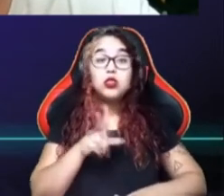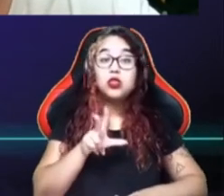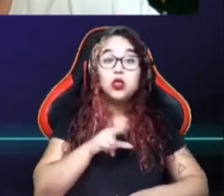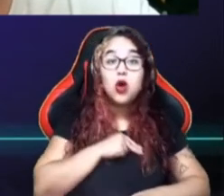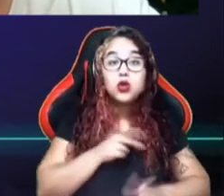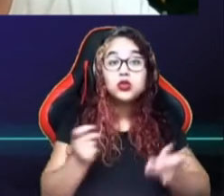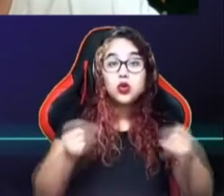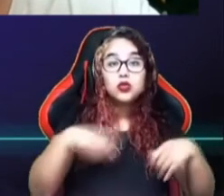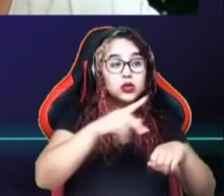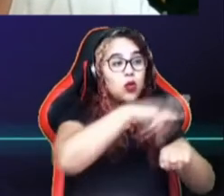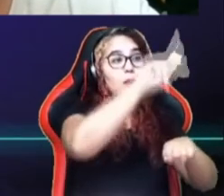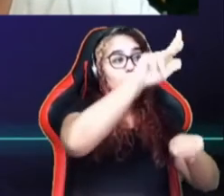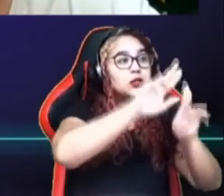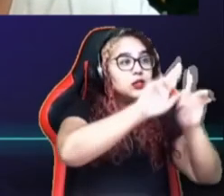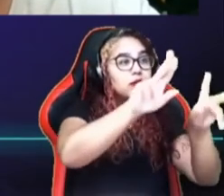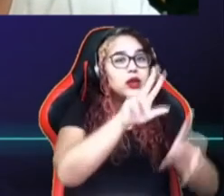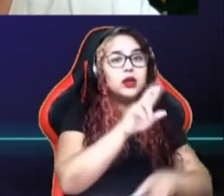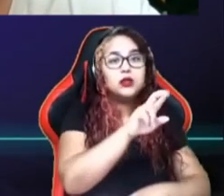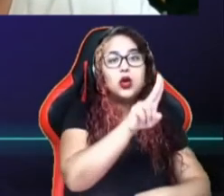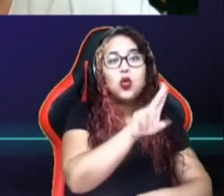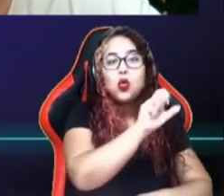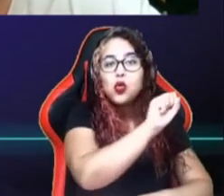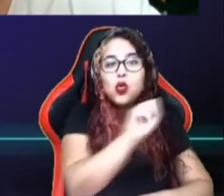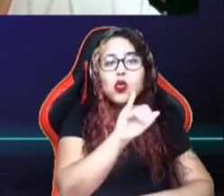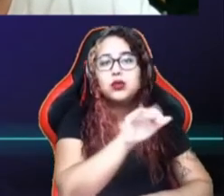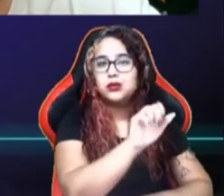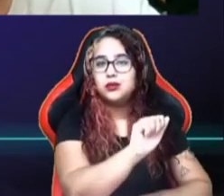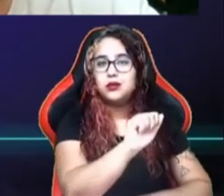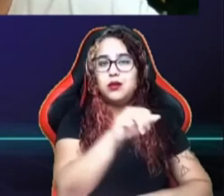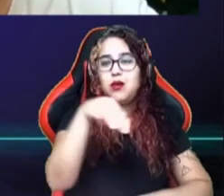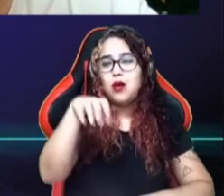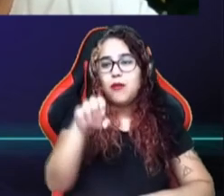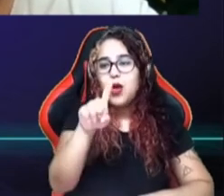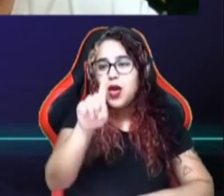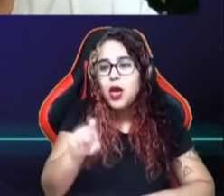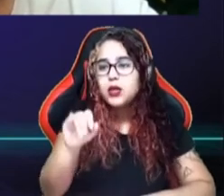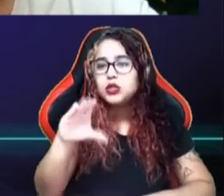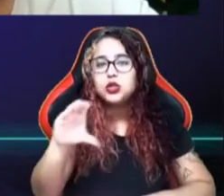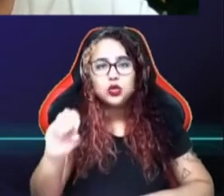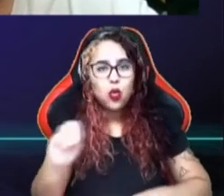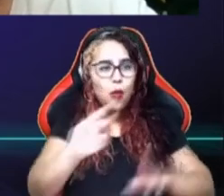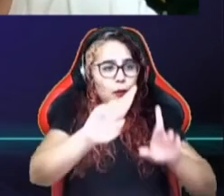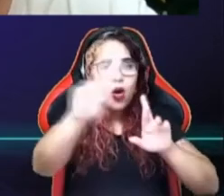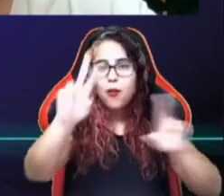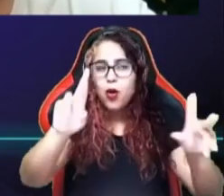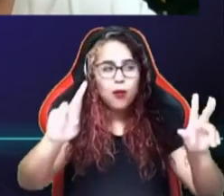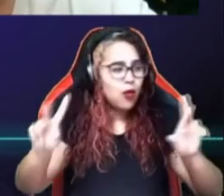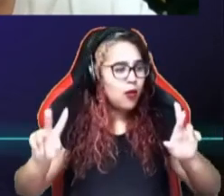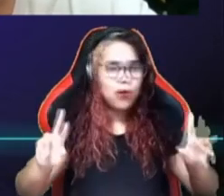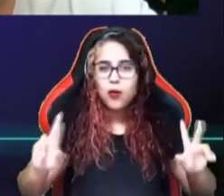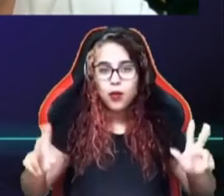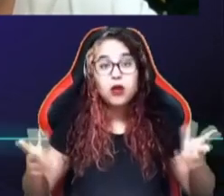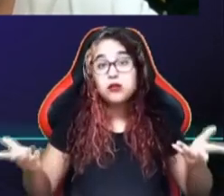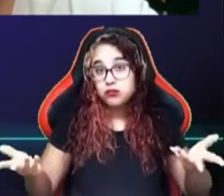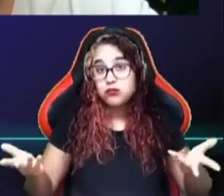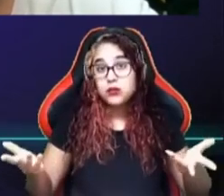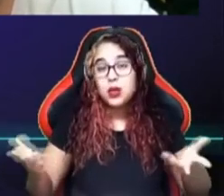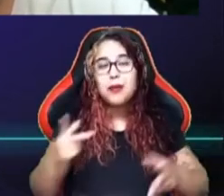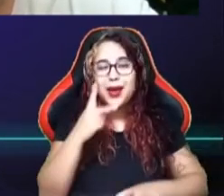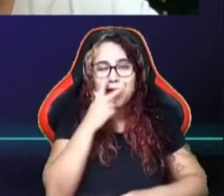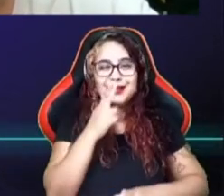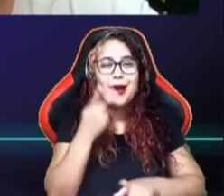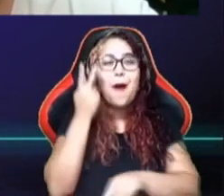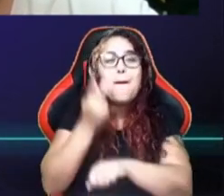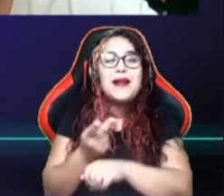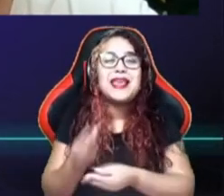México? Sim, pode falar. Então, isso é um dos diferenciais. É meio que um brinde até, né, que a gente dá. Quando a gente fala lá com marcas,